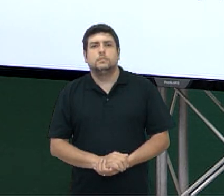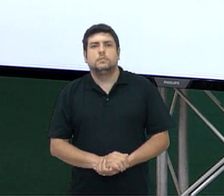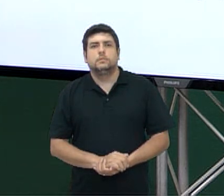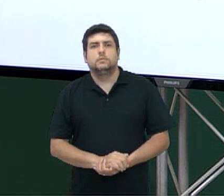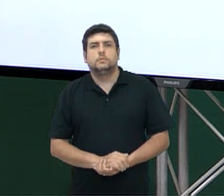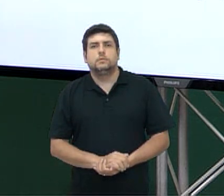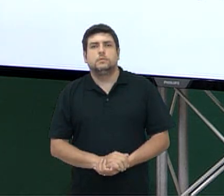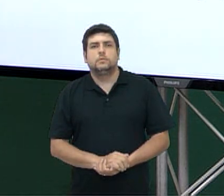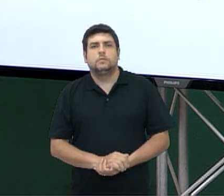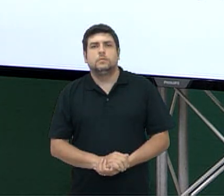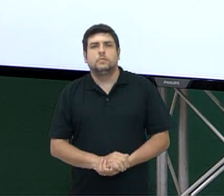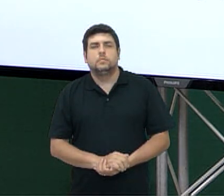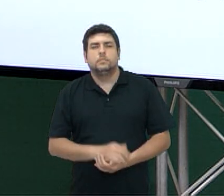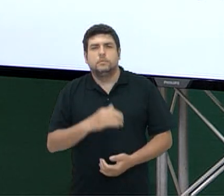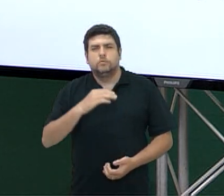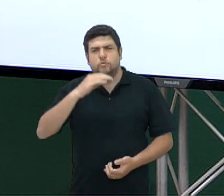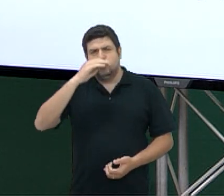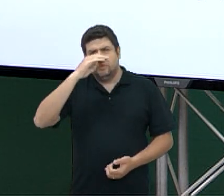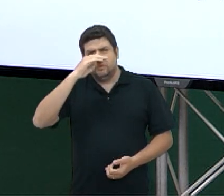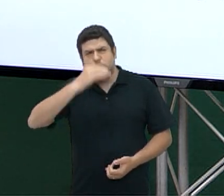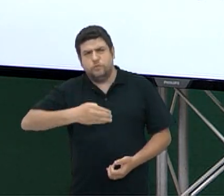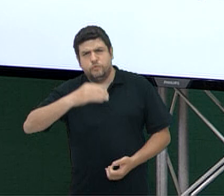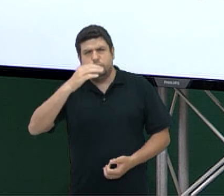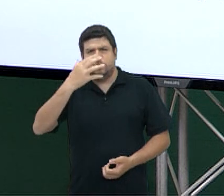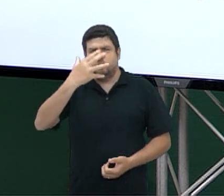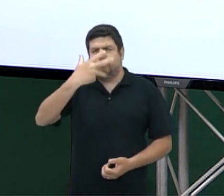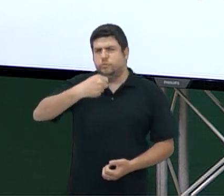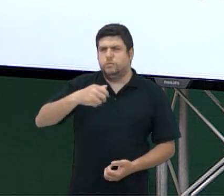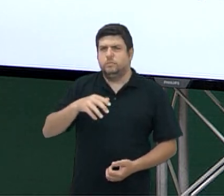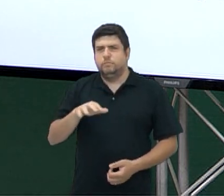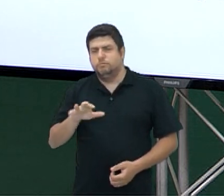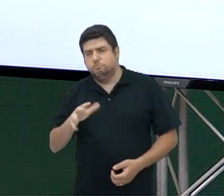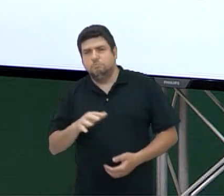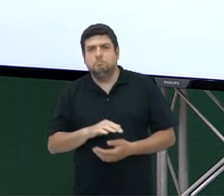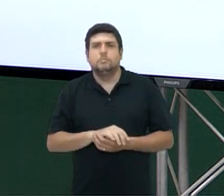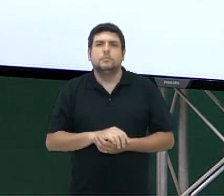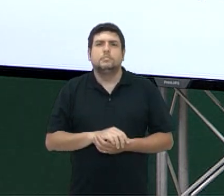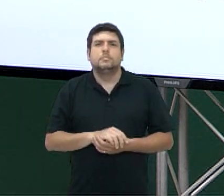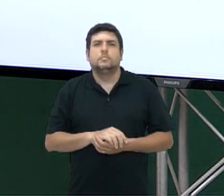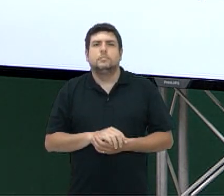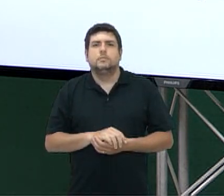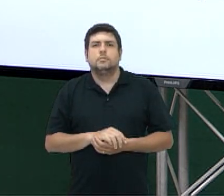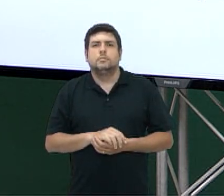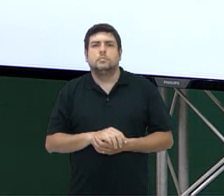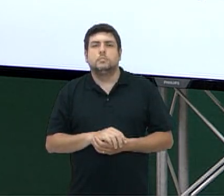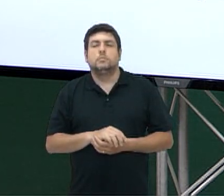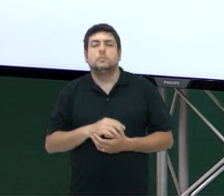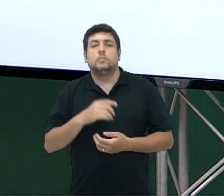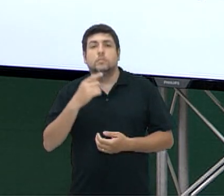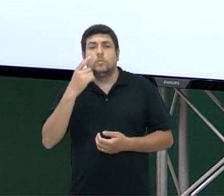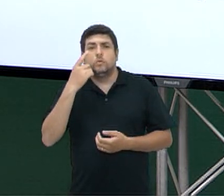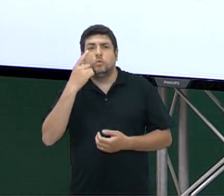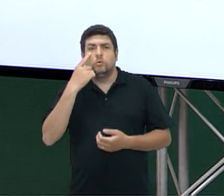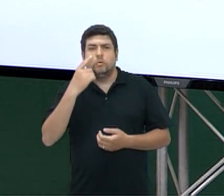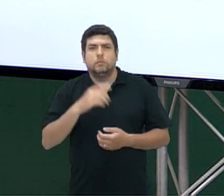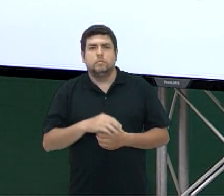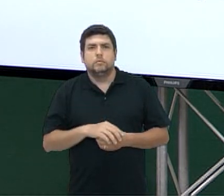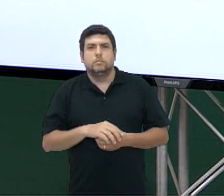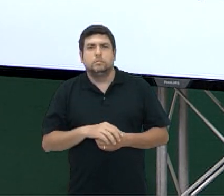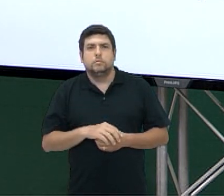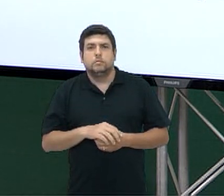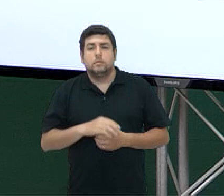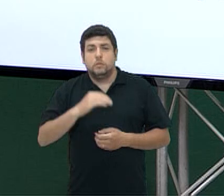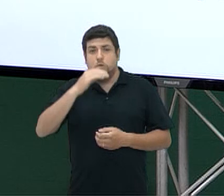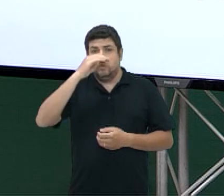Não é um Fusca tão bonito assim, né? Mas é um Fuca. Você tem aqui, ó. Quando você está andando com o seu